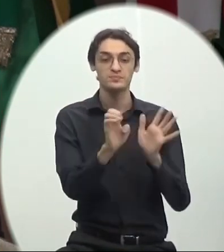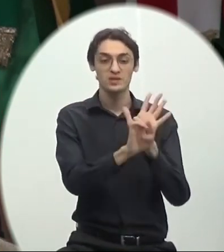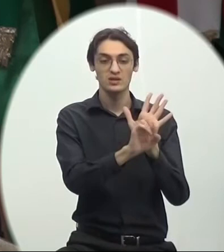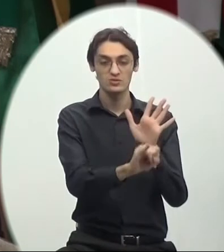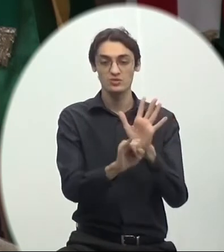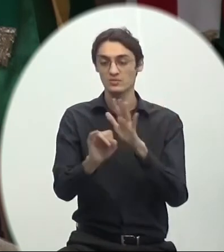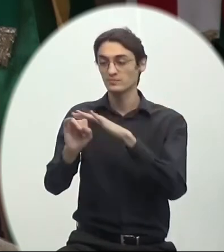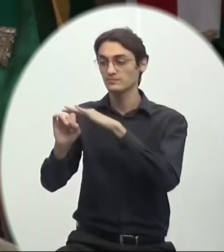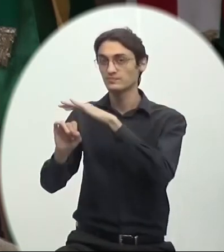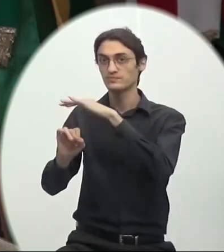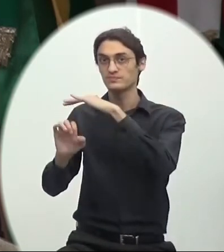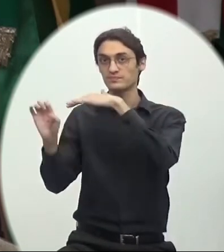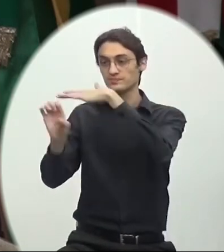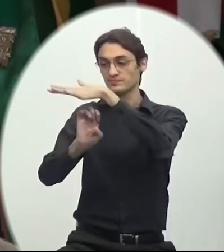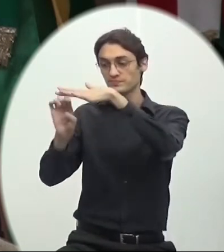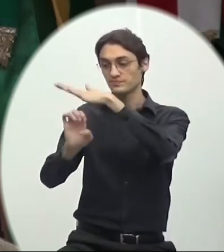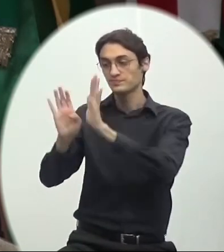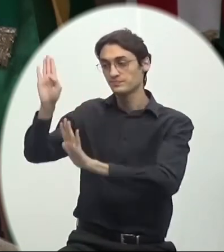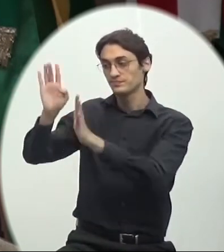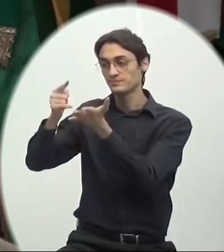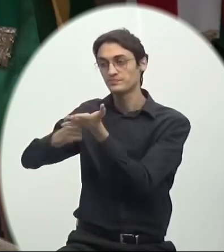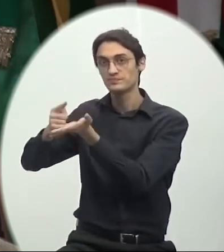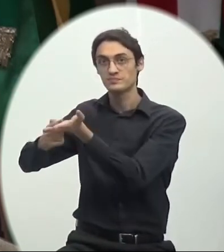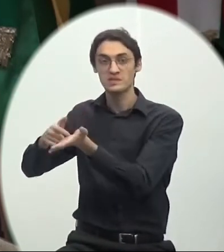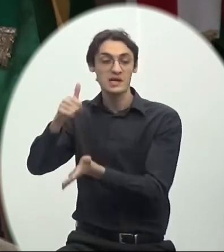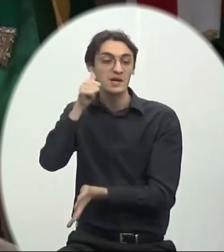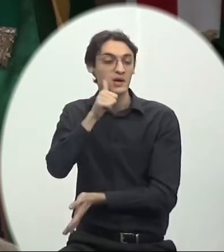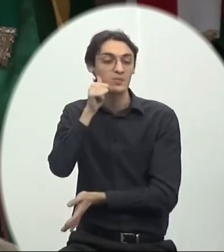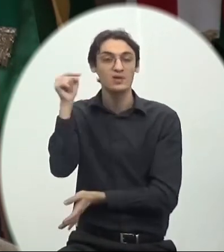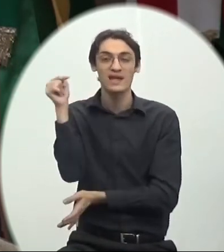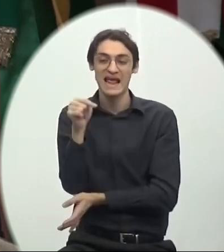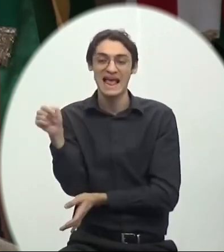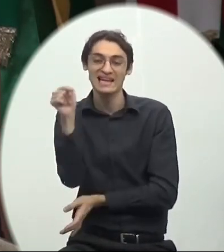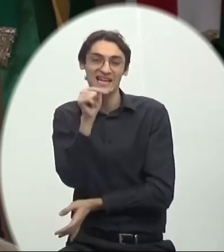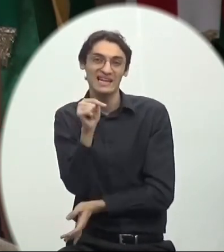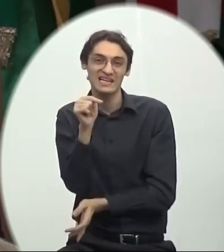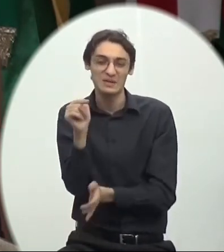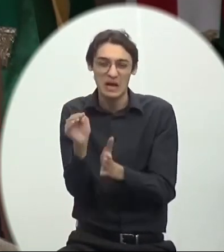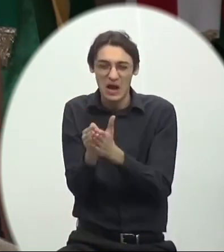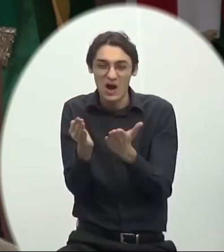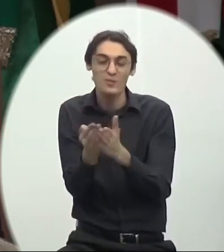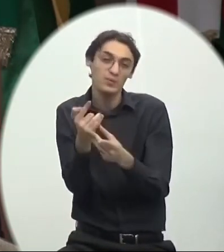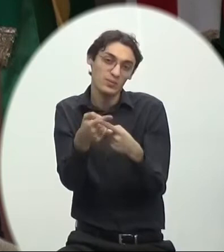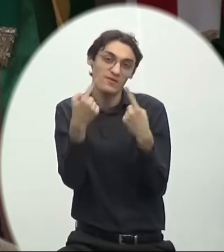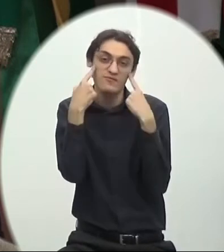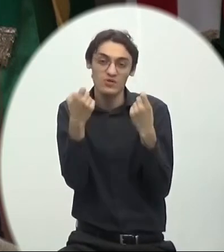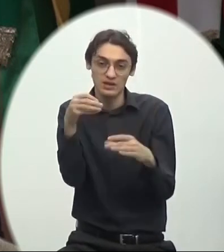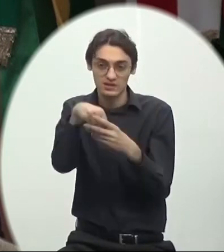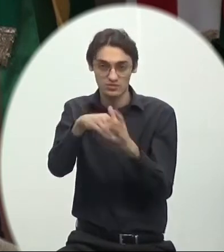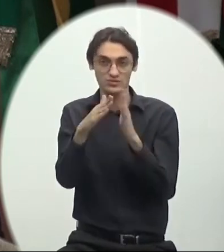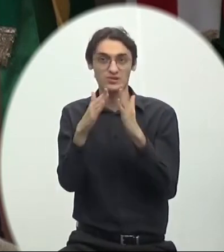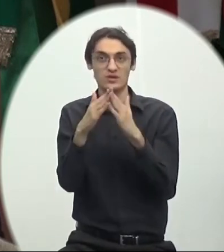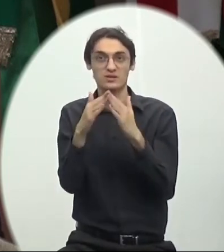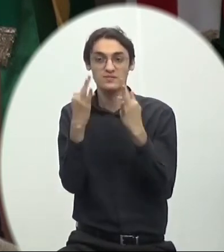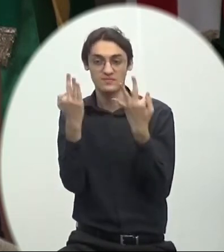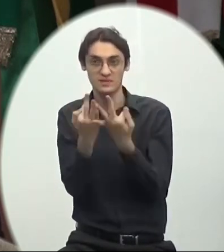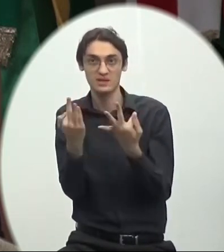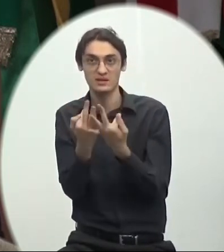cláusula que estipula a reserva de vagas para as mulheres em situação de vulnerabilidade econômica decorrente da violência doméstica e